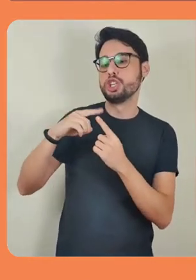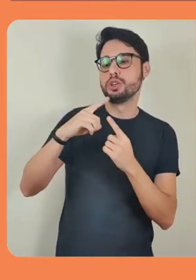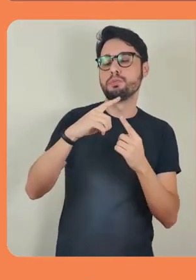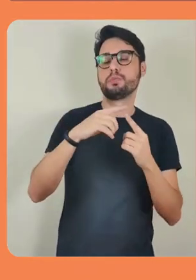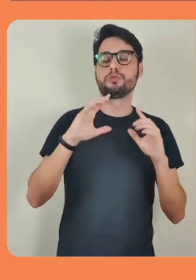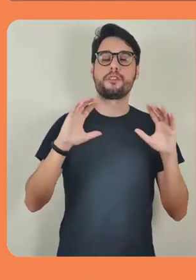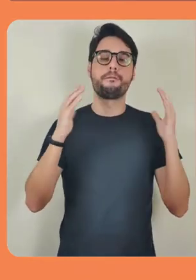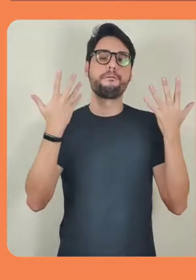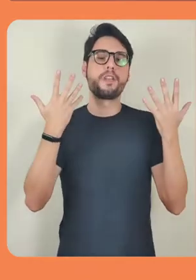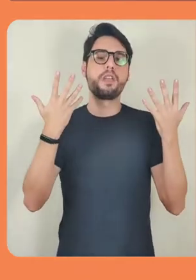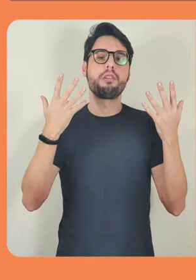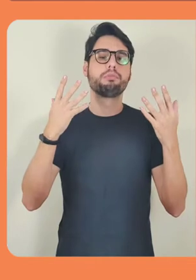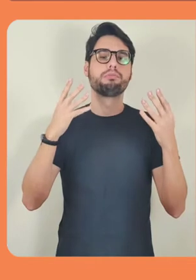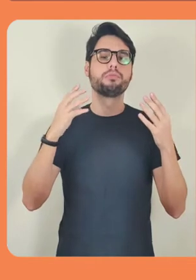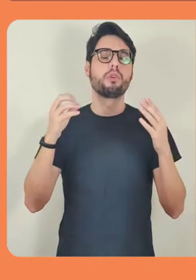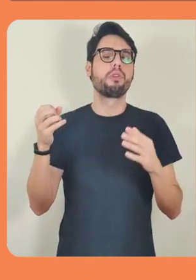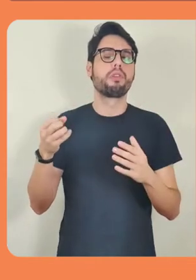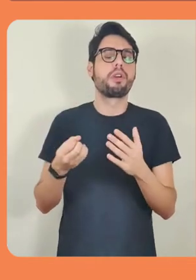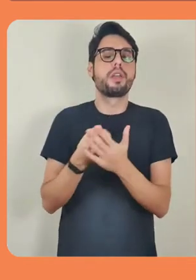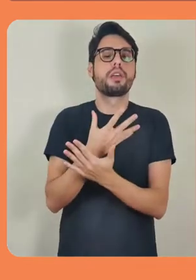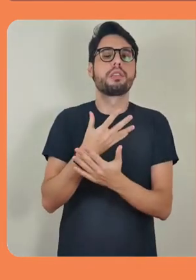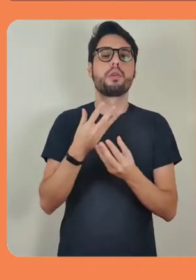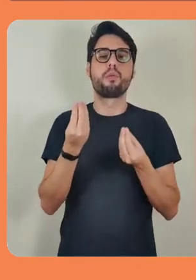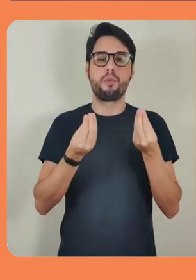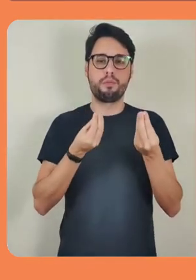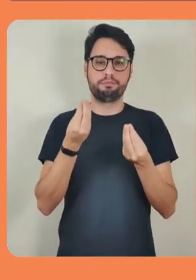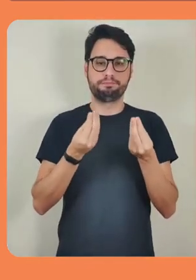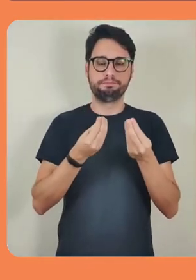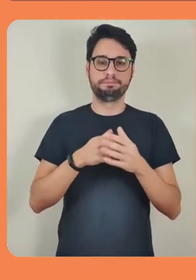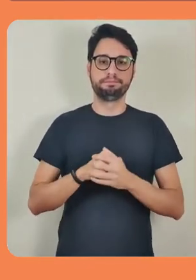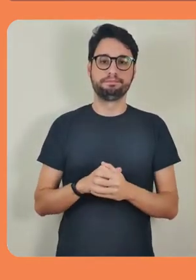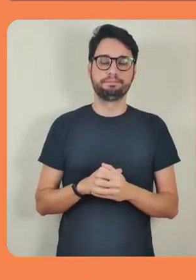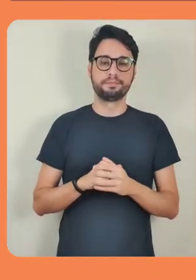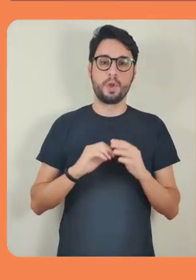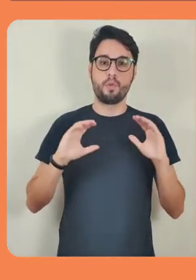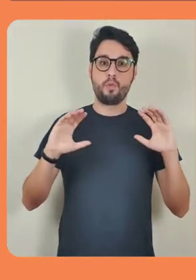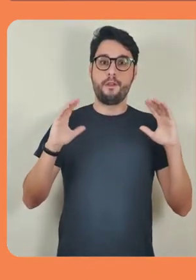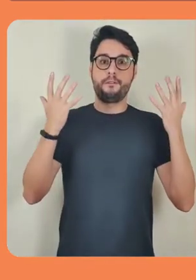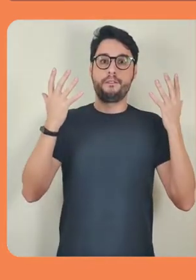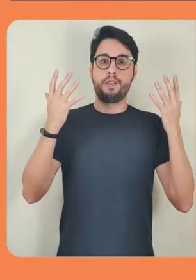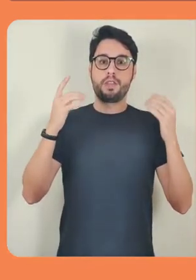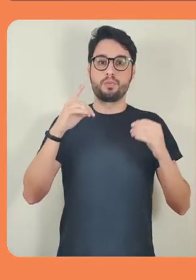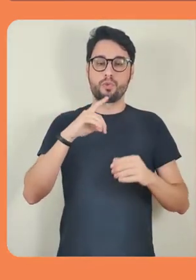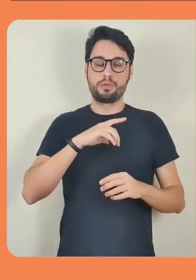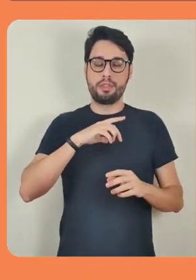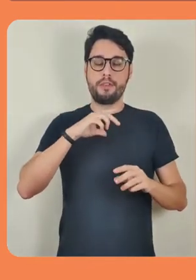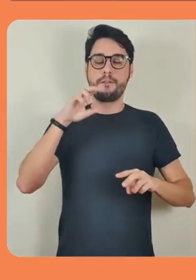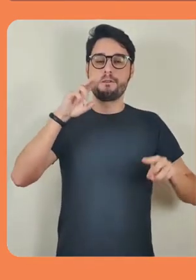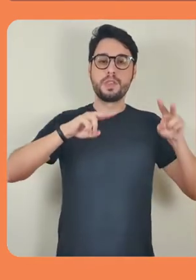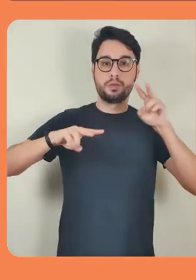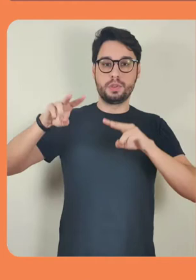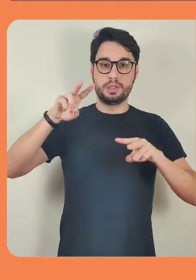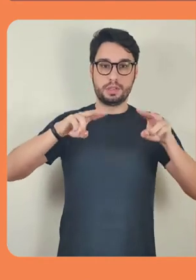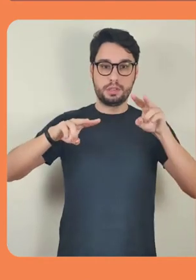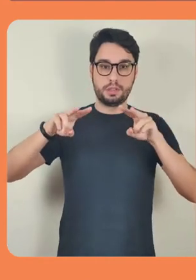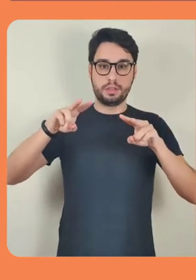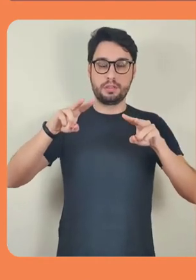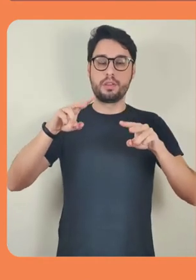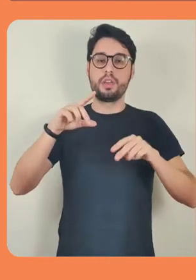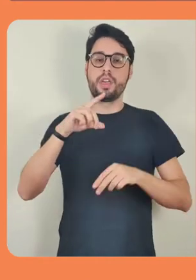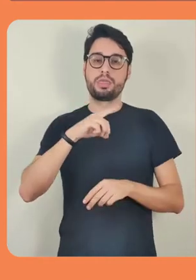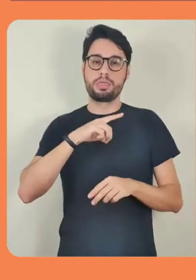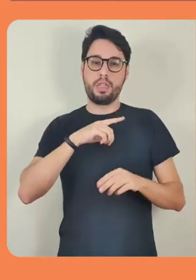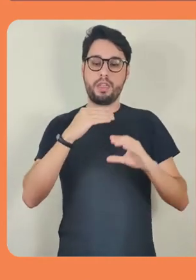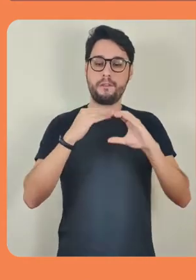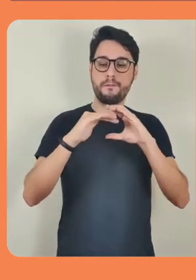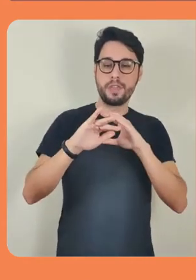qualquer evento criado pelo aluno ele com 45 pontos então que tipo de evento que tipo